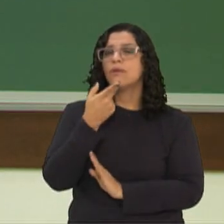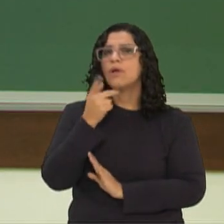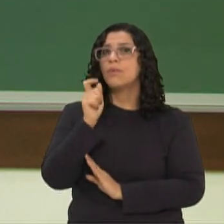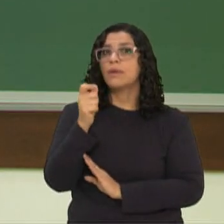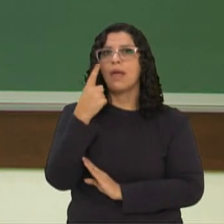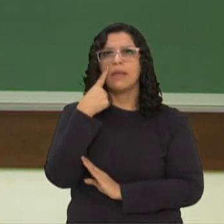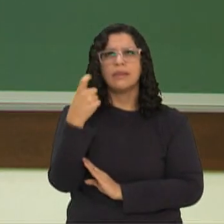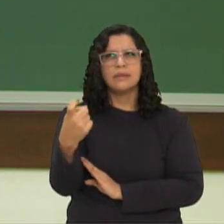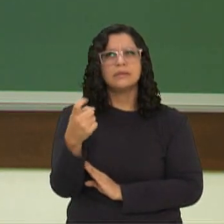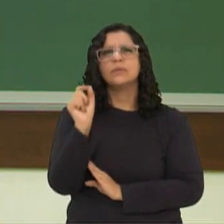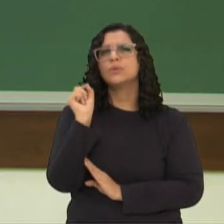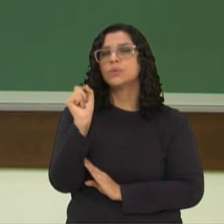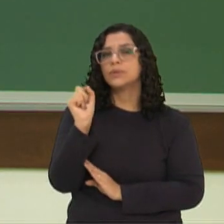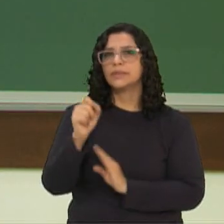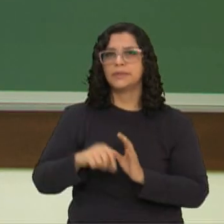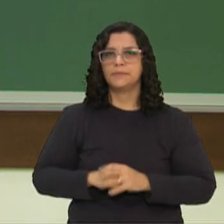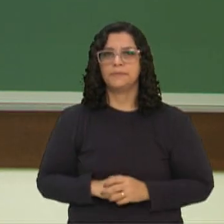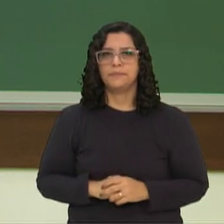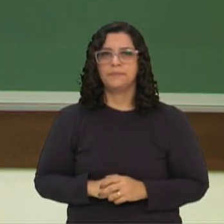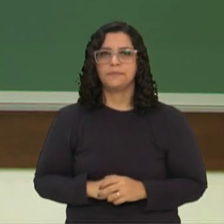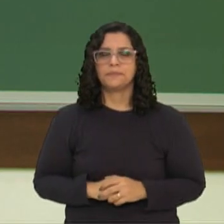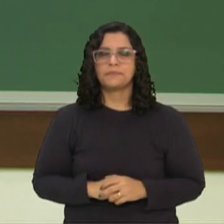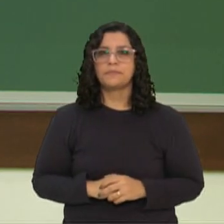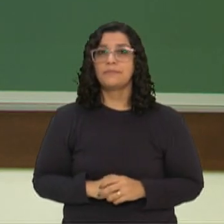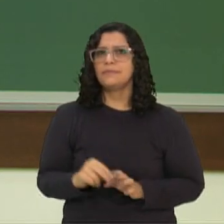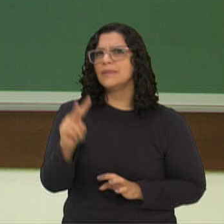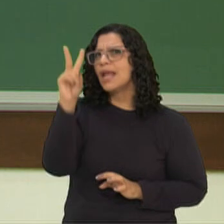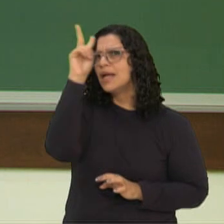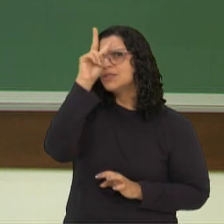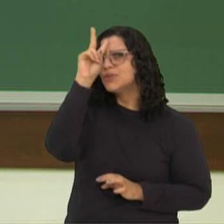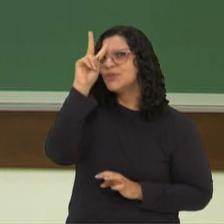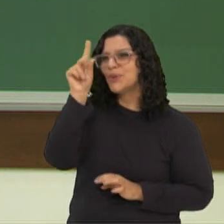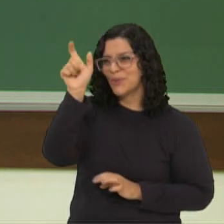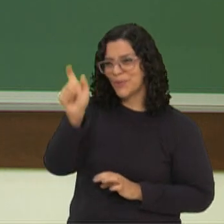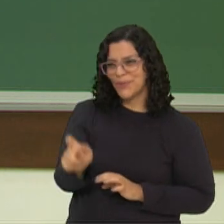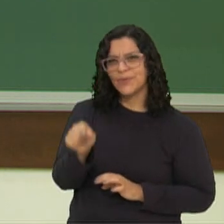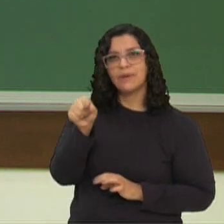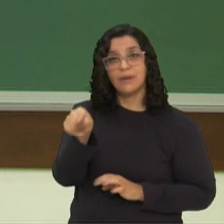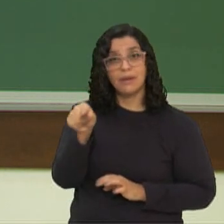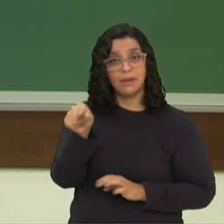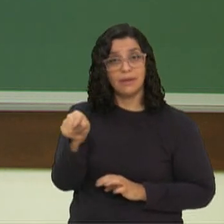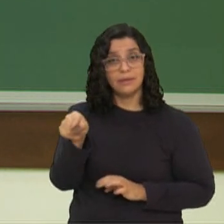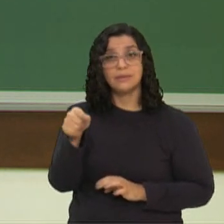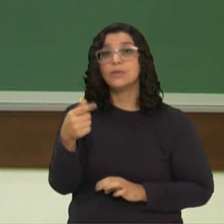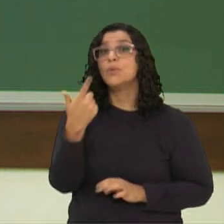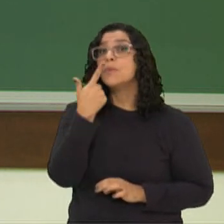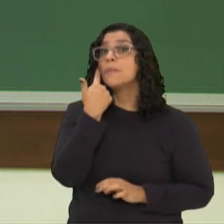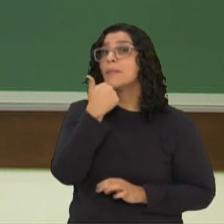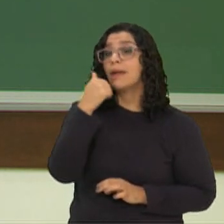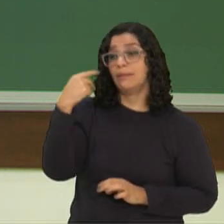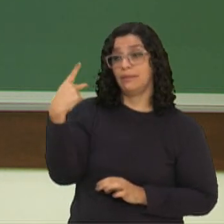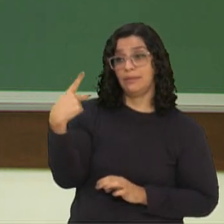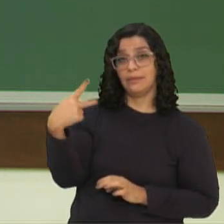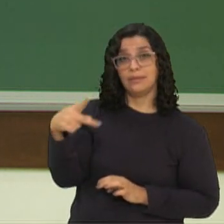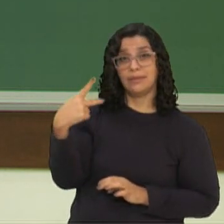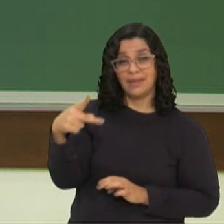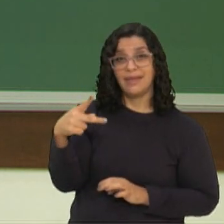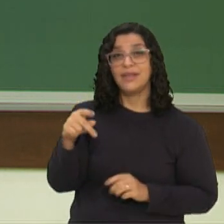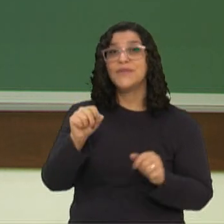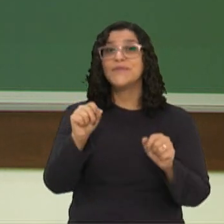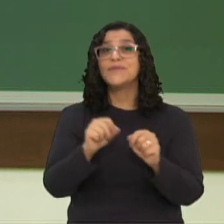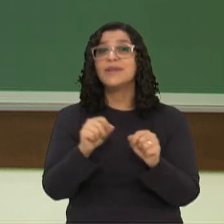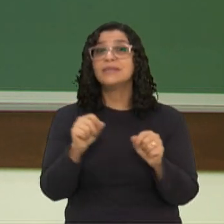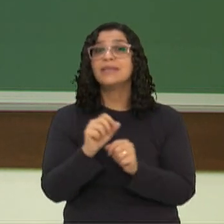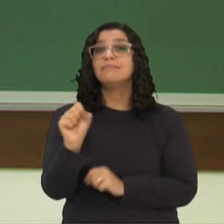é interessante aqui a história aqui do Joule, né? Ele foi filho de um cervejeiro,